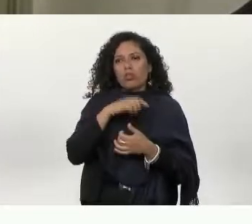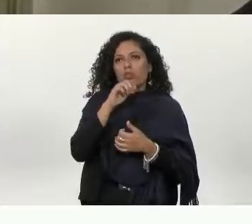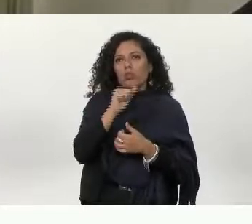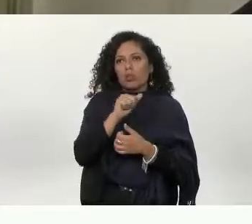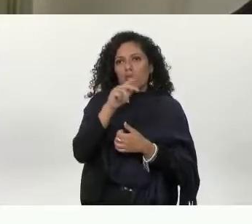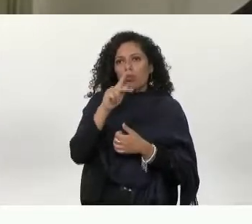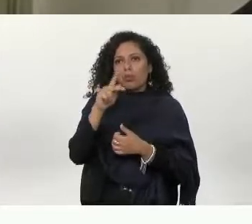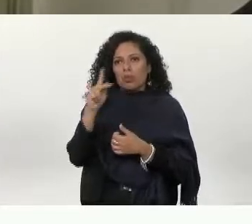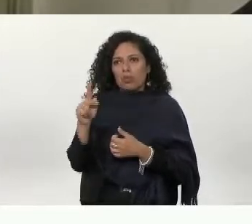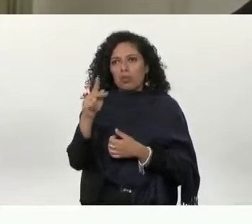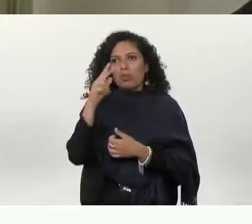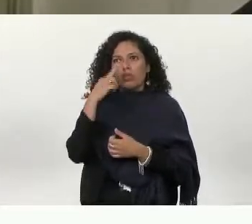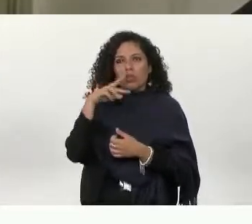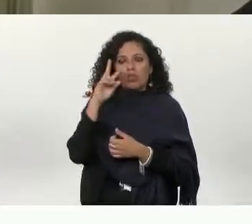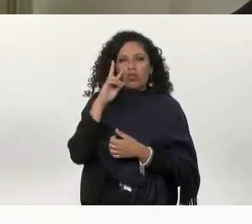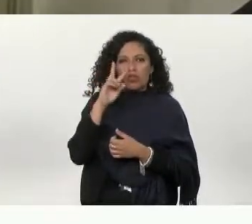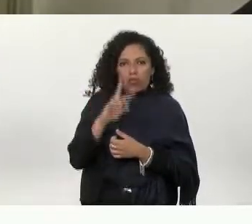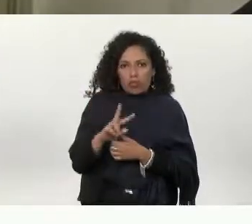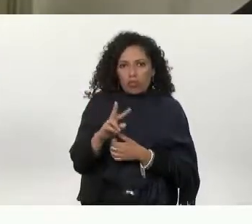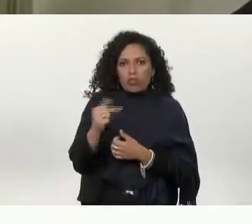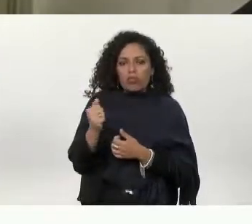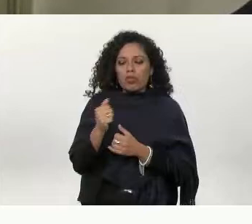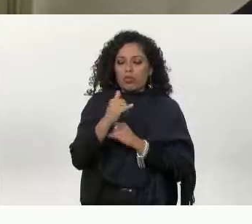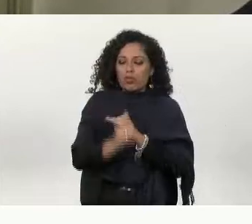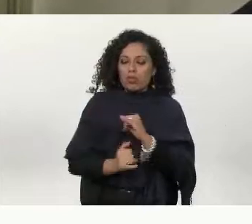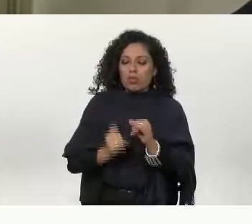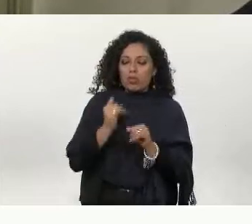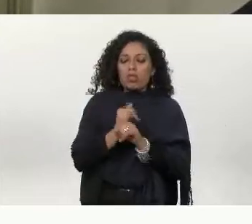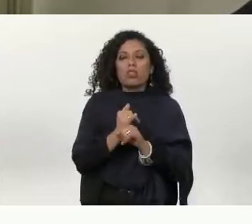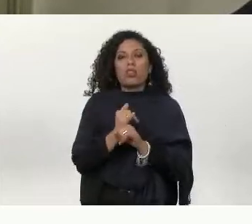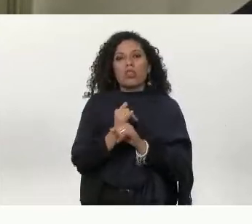que nós consultávamos o resultado pela internet,